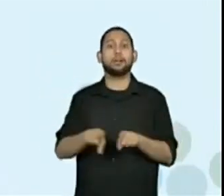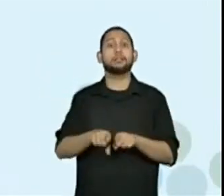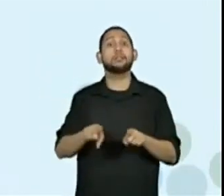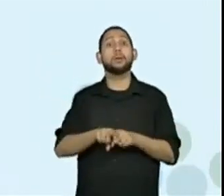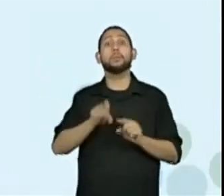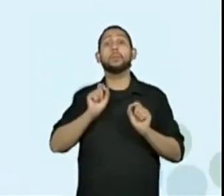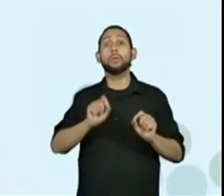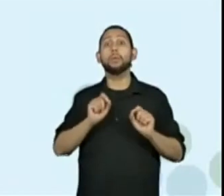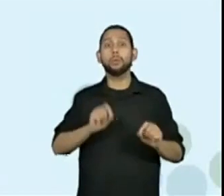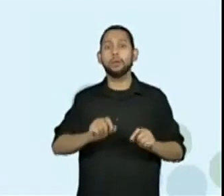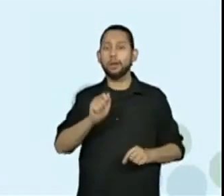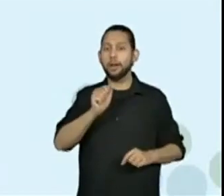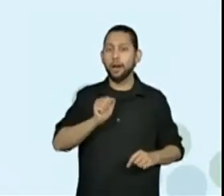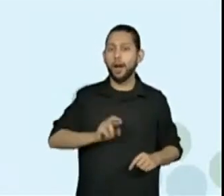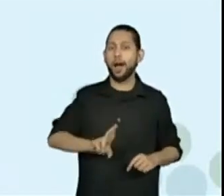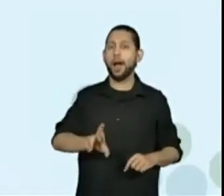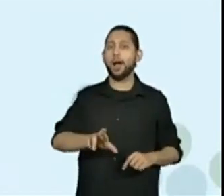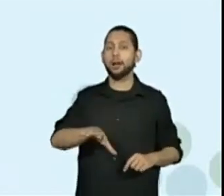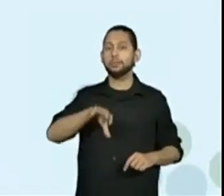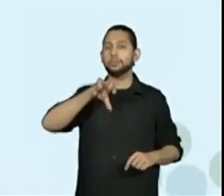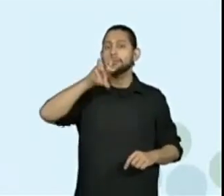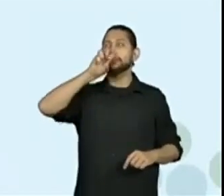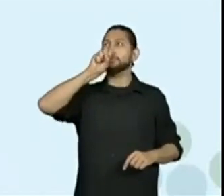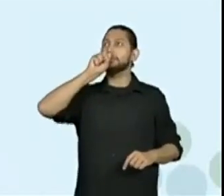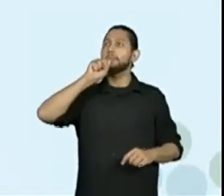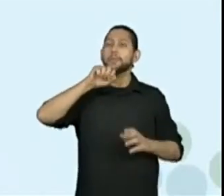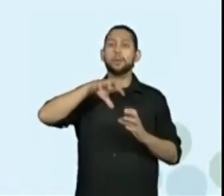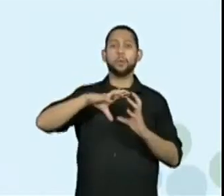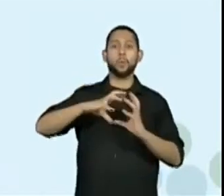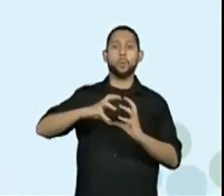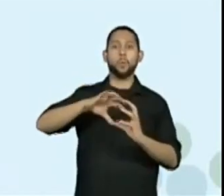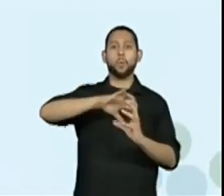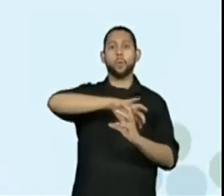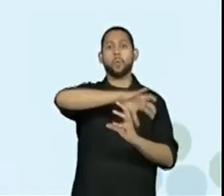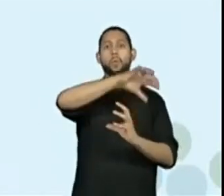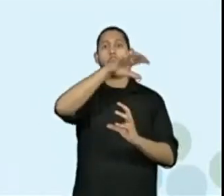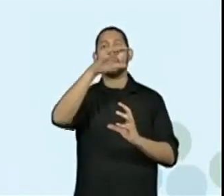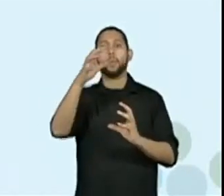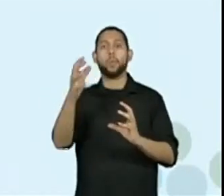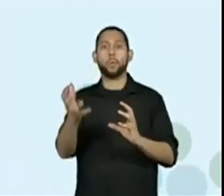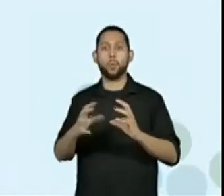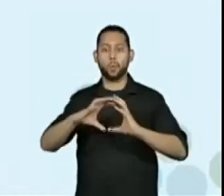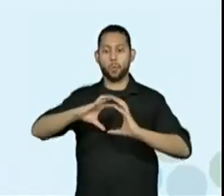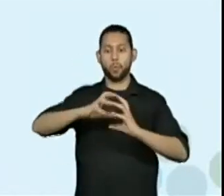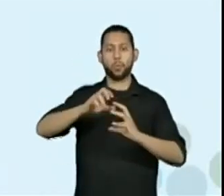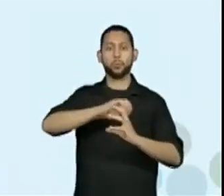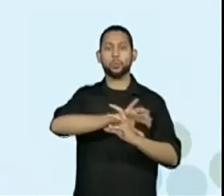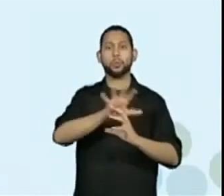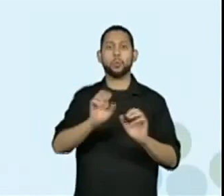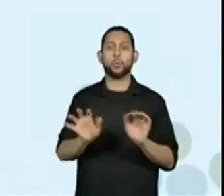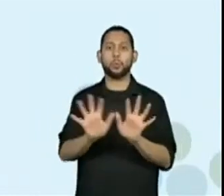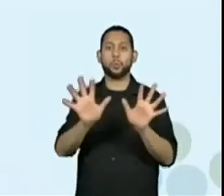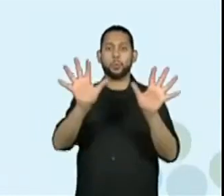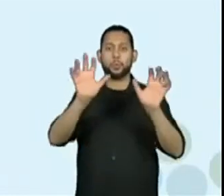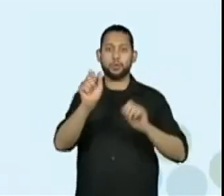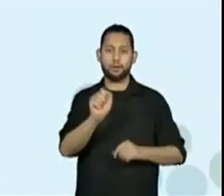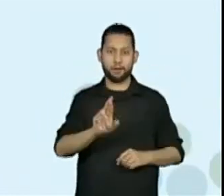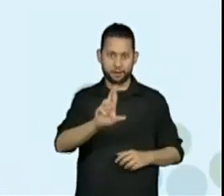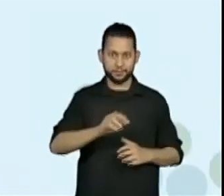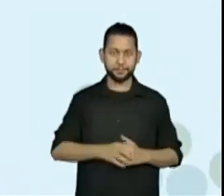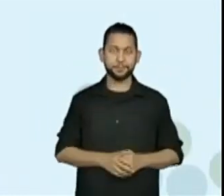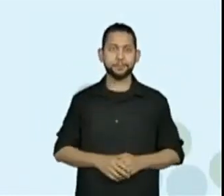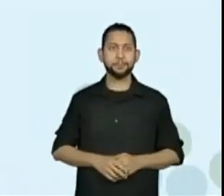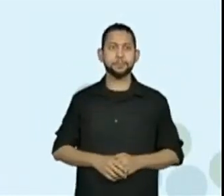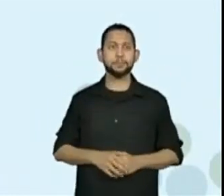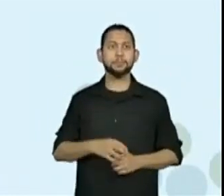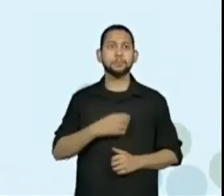qualidade do ar atmosférico. Eu quero então destacar aqui na nossa habilidade